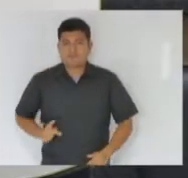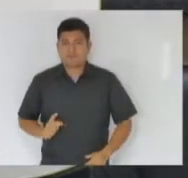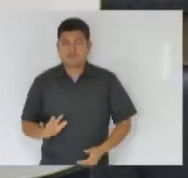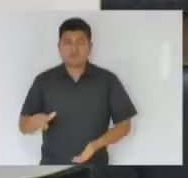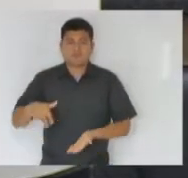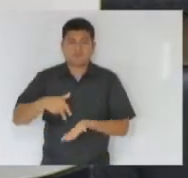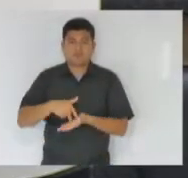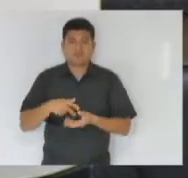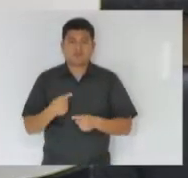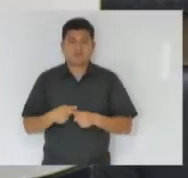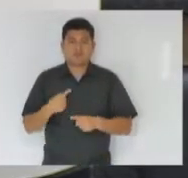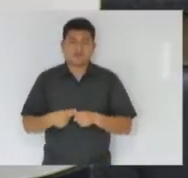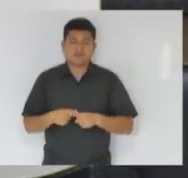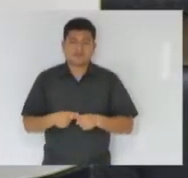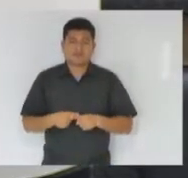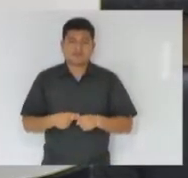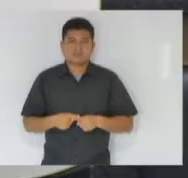tribuna,